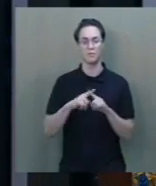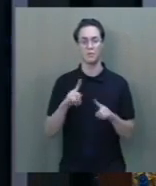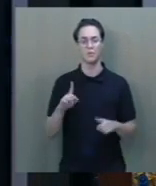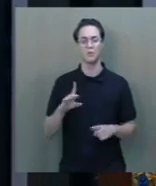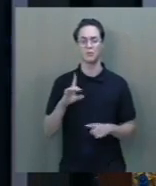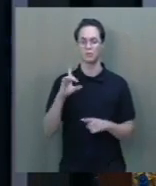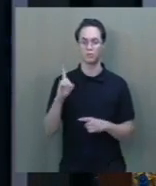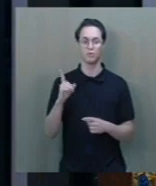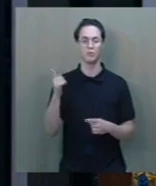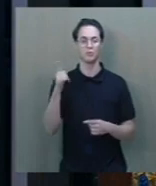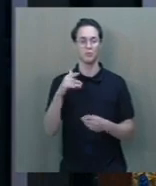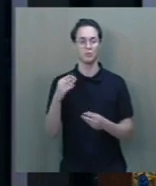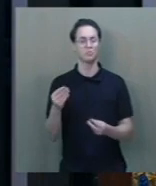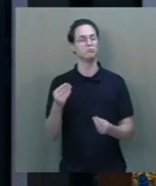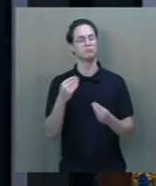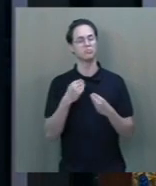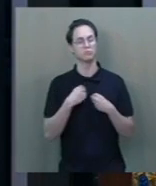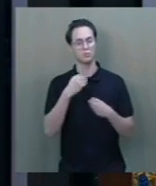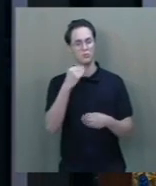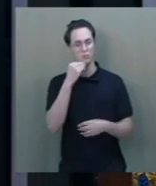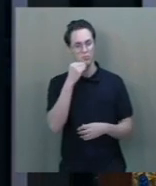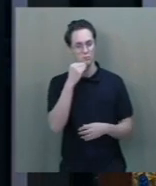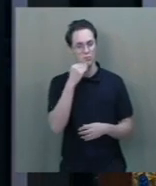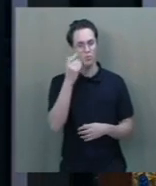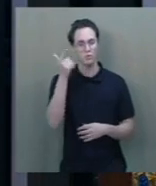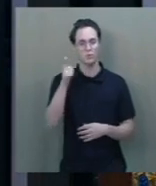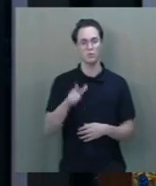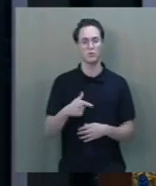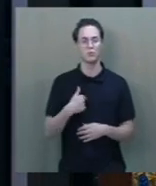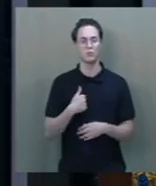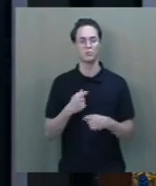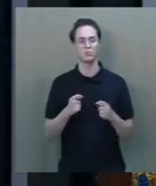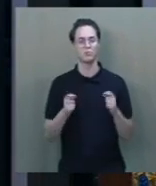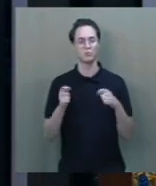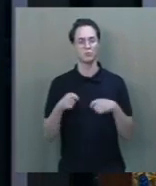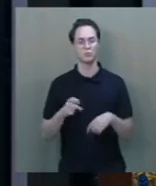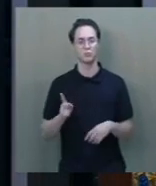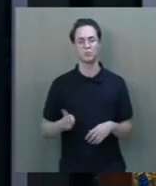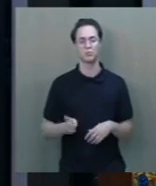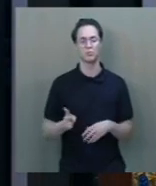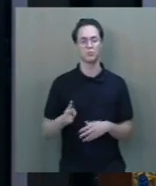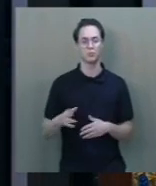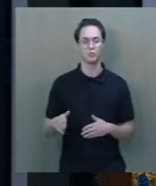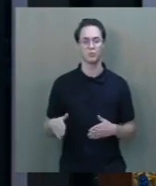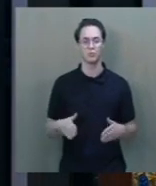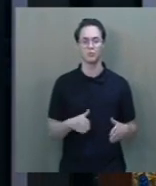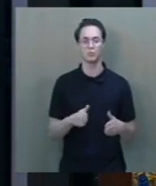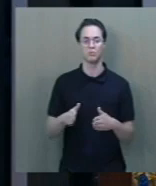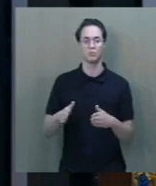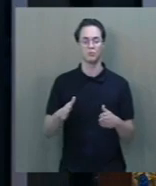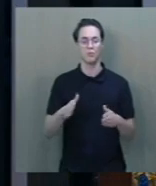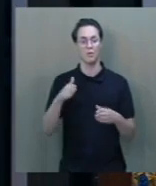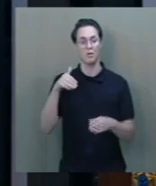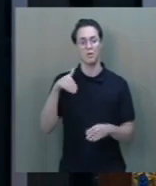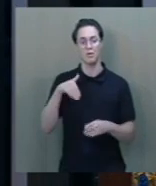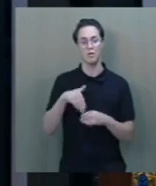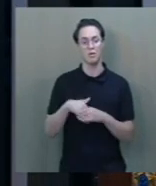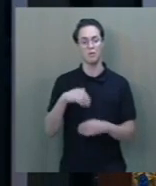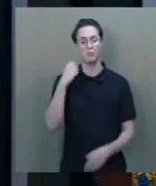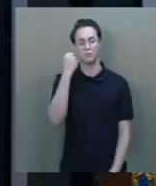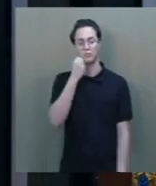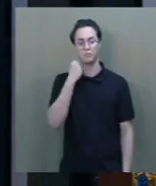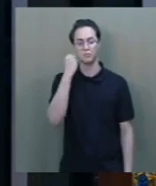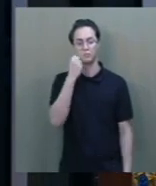vez e novamente eu pude continuar na caminhada e me eleger senadora da República.